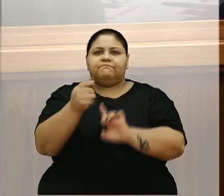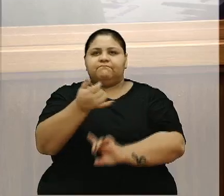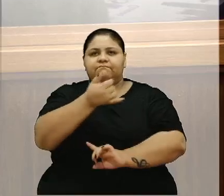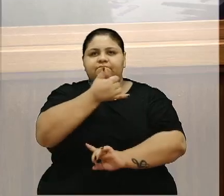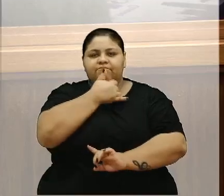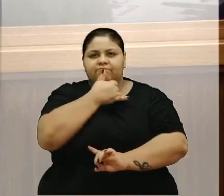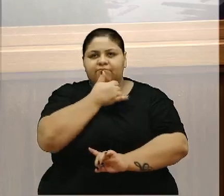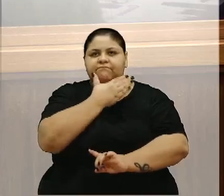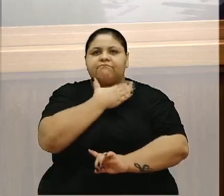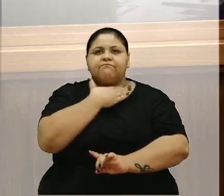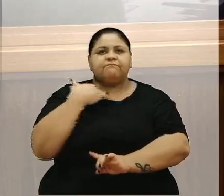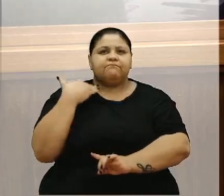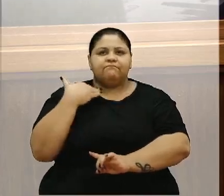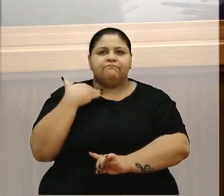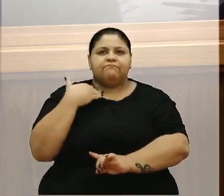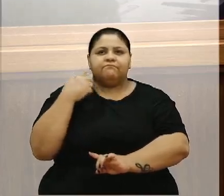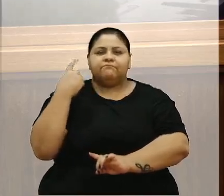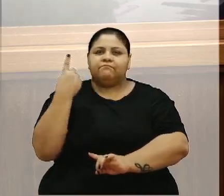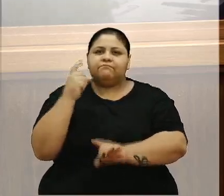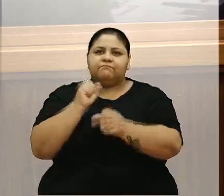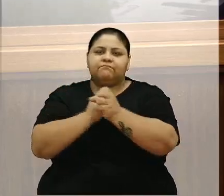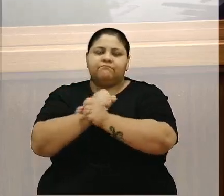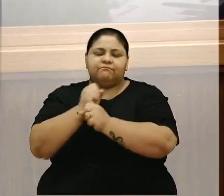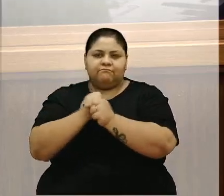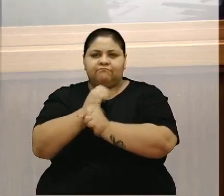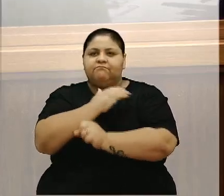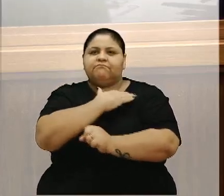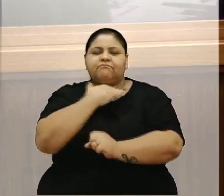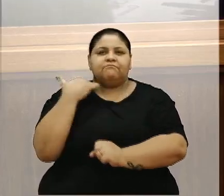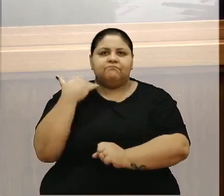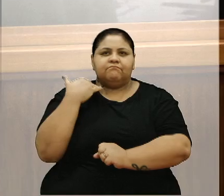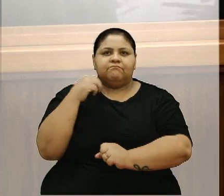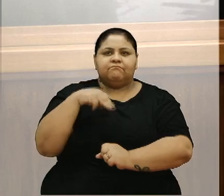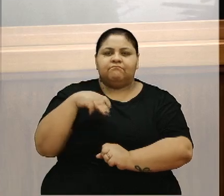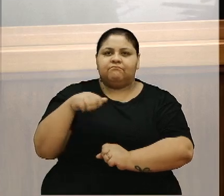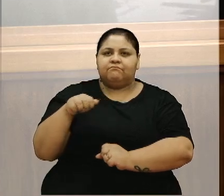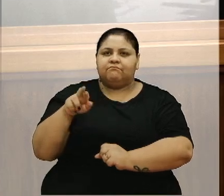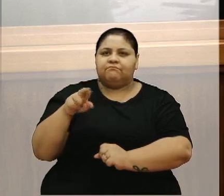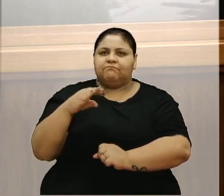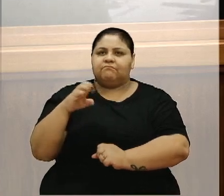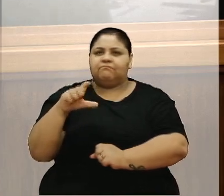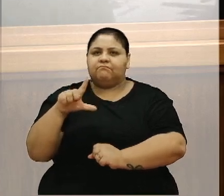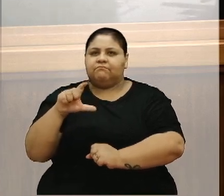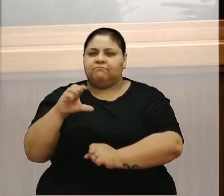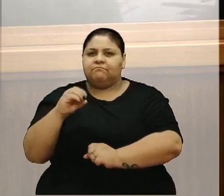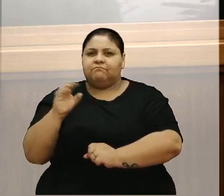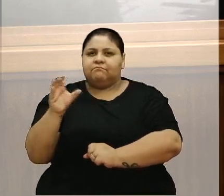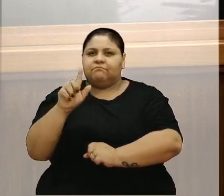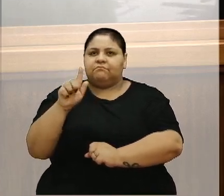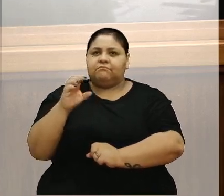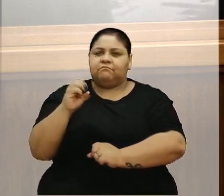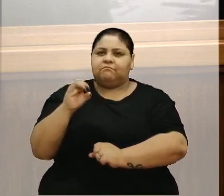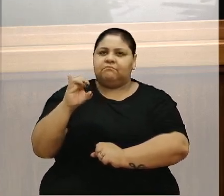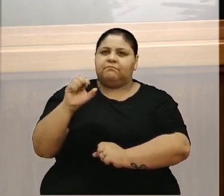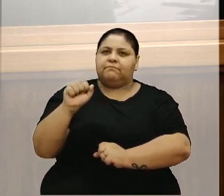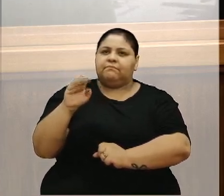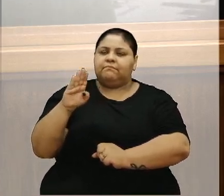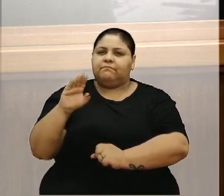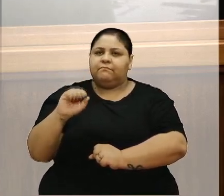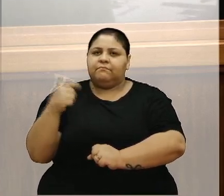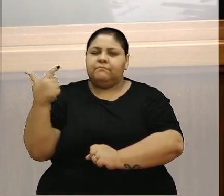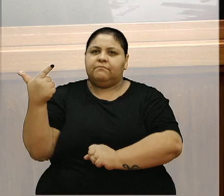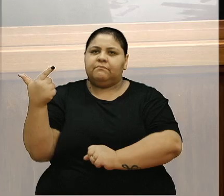pela passagem de um ano do falecimento do Marcelo Goiaba, que foi o nosso